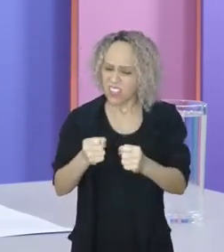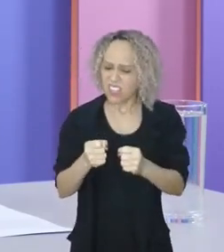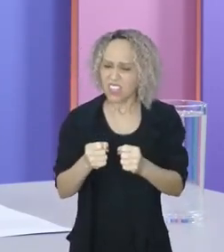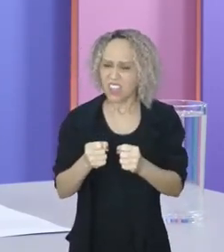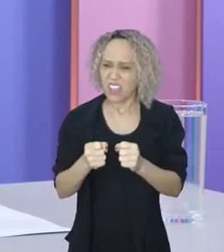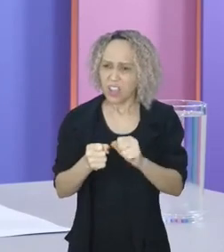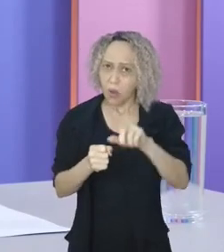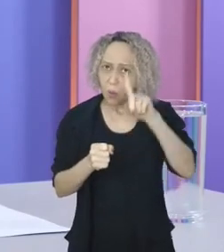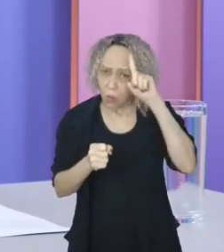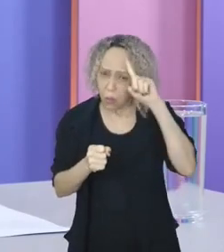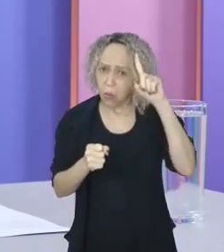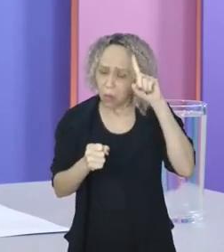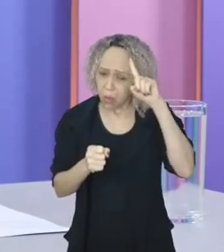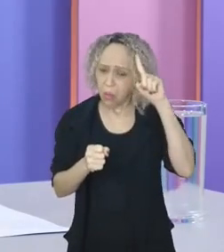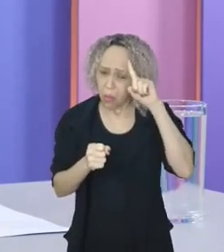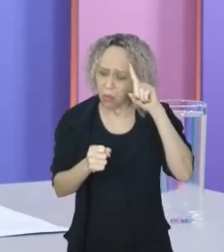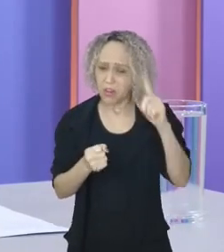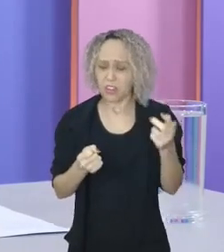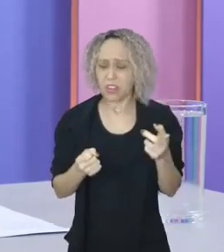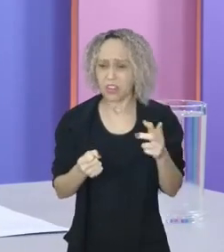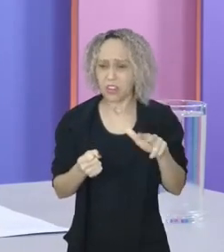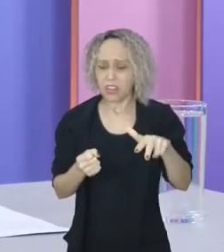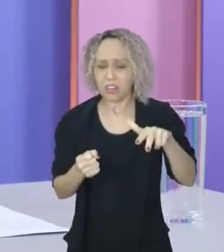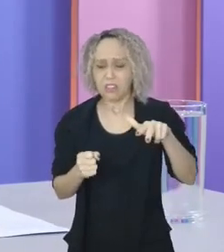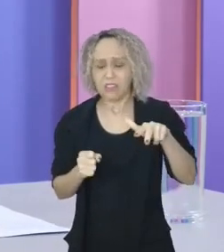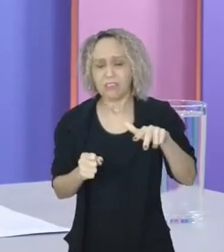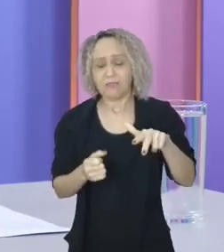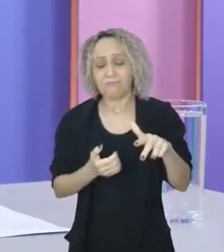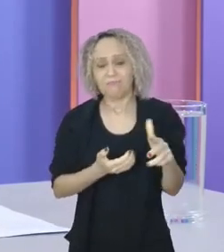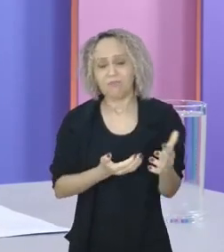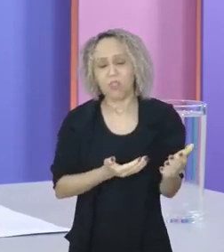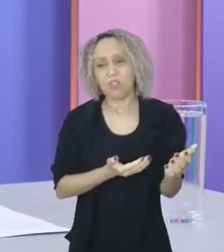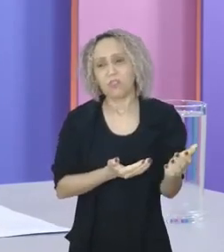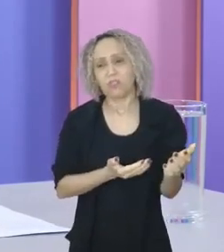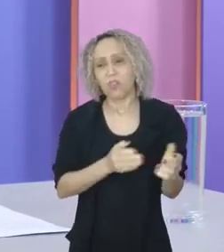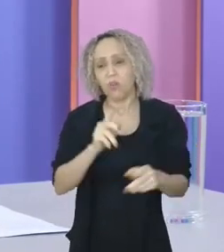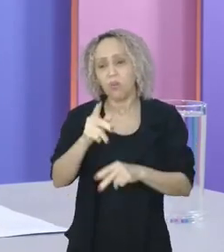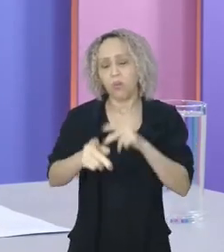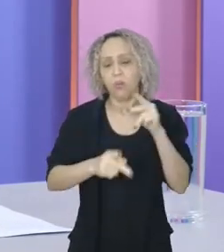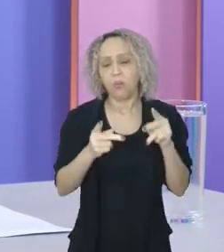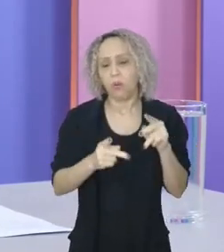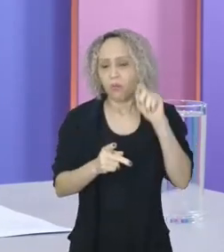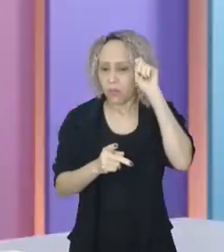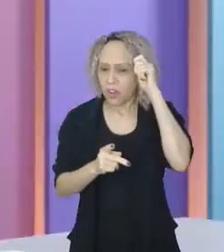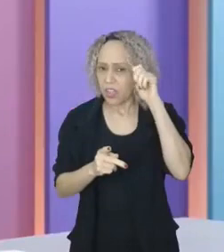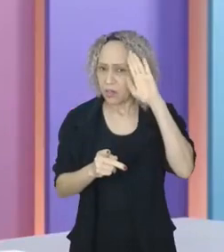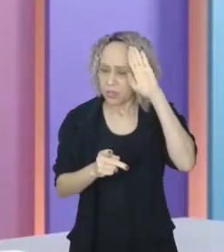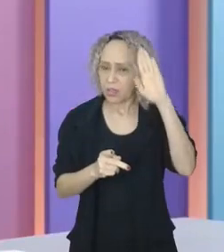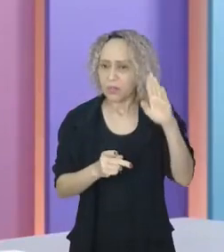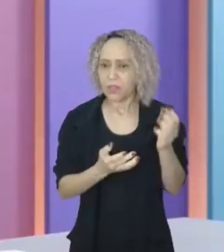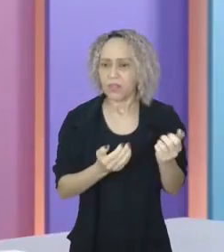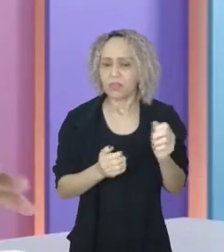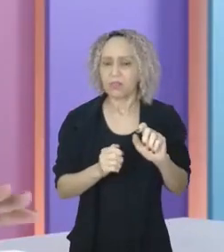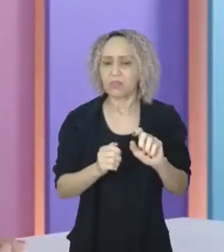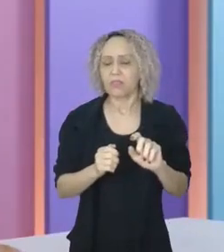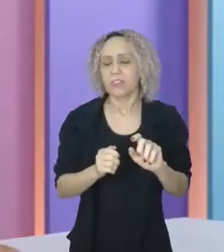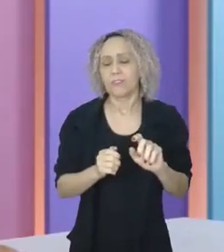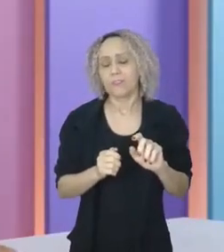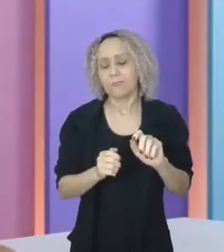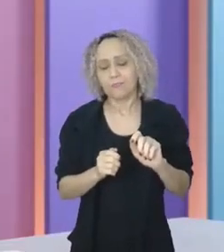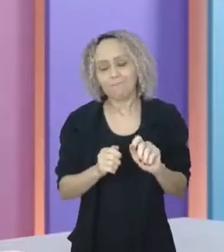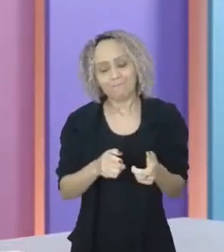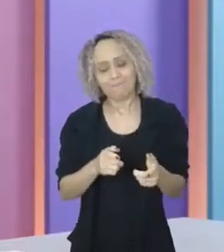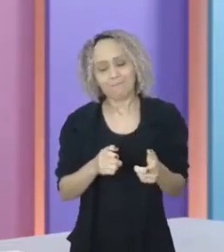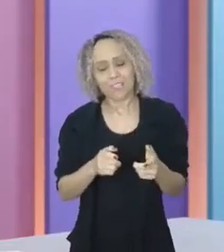diariamente, cotidianamente, sobre a população negra, especialmente sobre a juventude negra. E, por